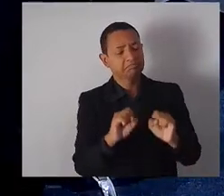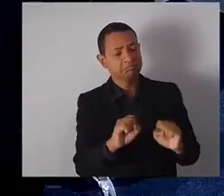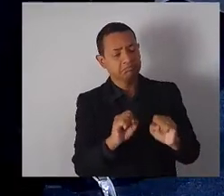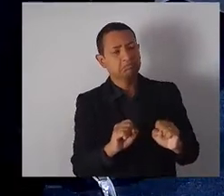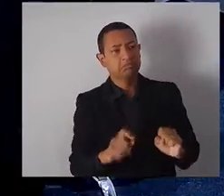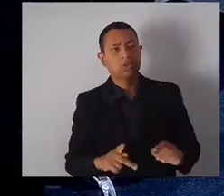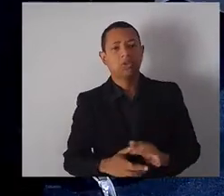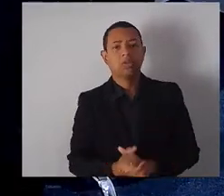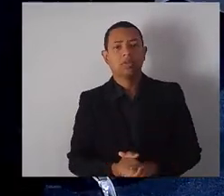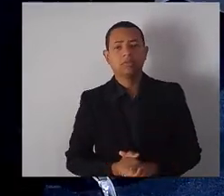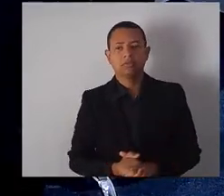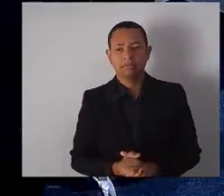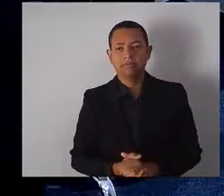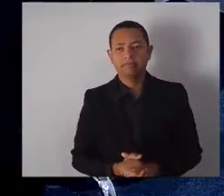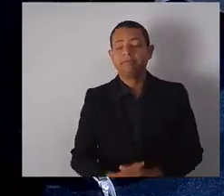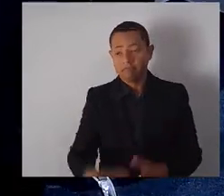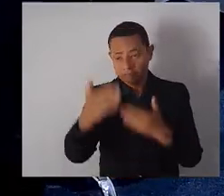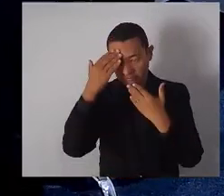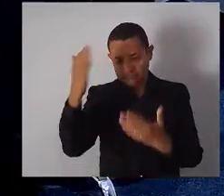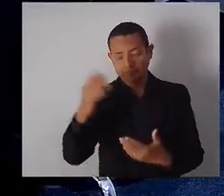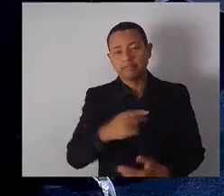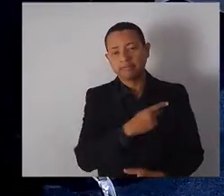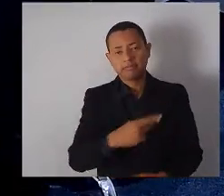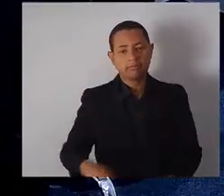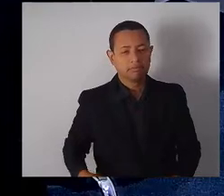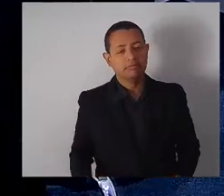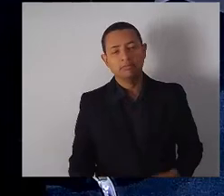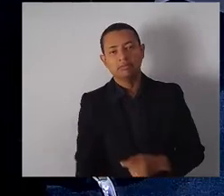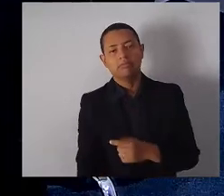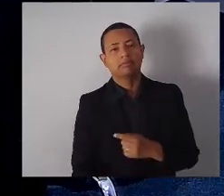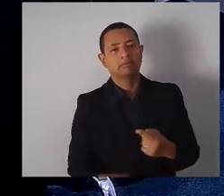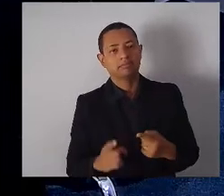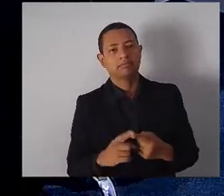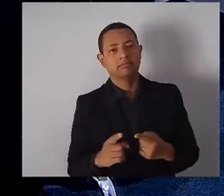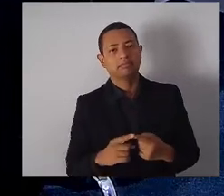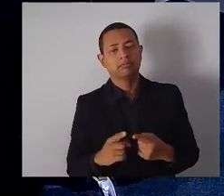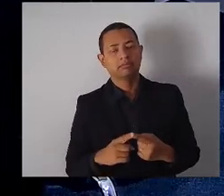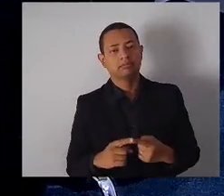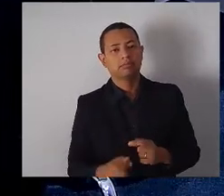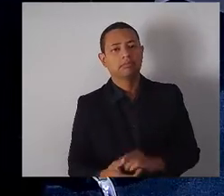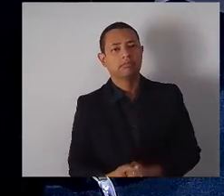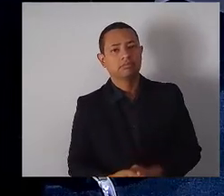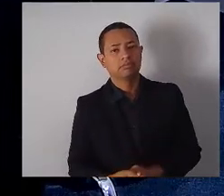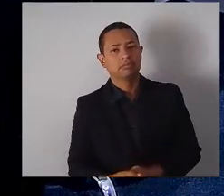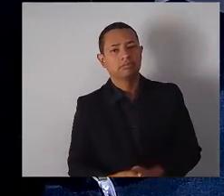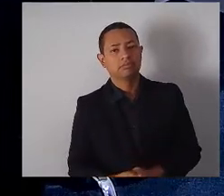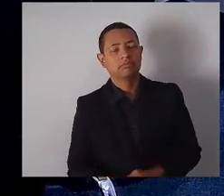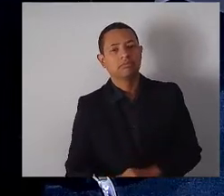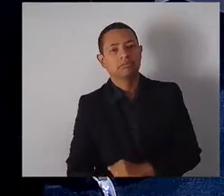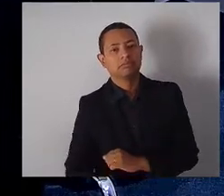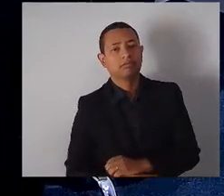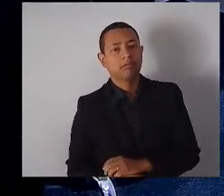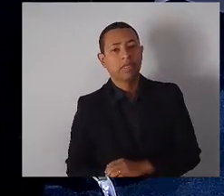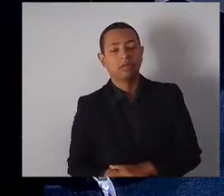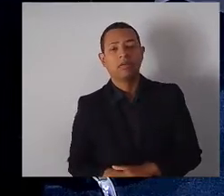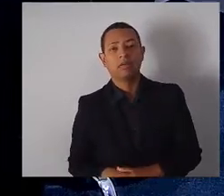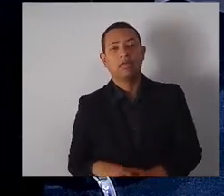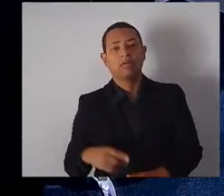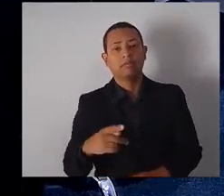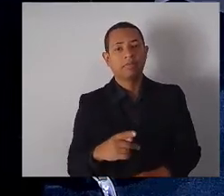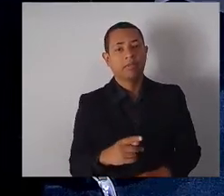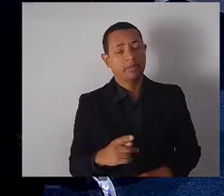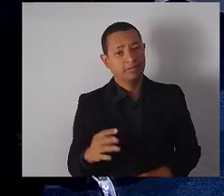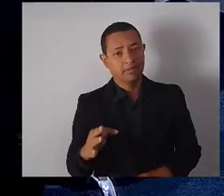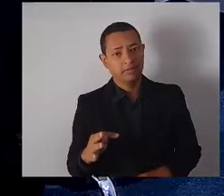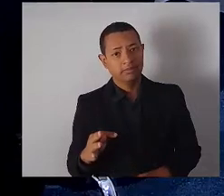Perfeito. Obrigado, senhor presidente. A primeira preliminar, acerca da litispendência. Em sede de contestação, o Partido dos Trabalhadores